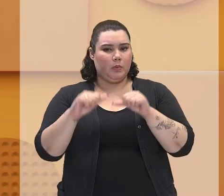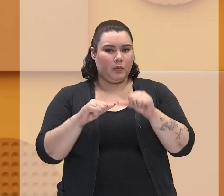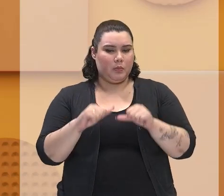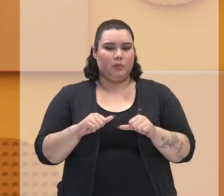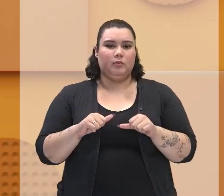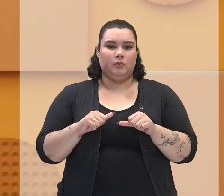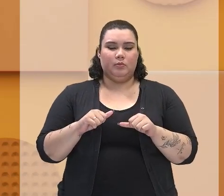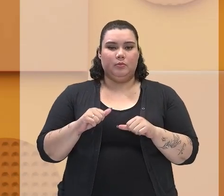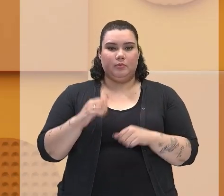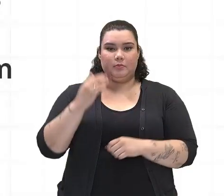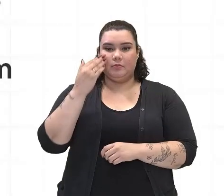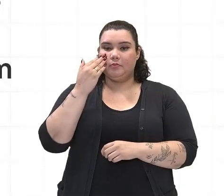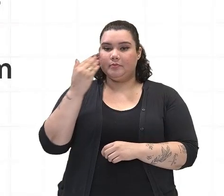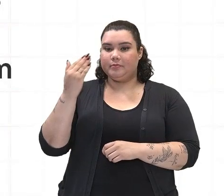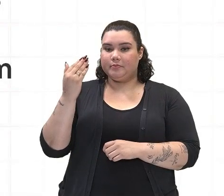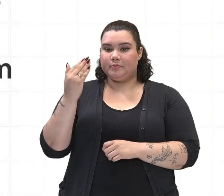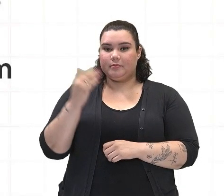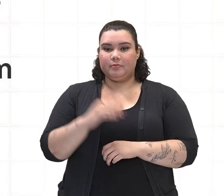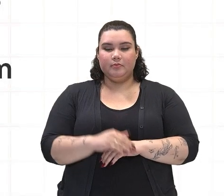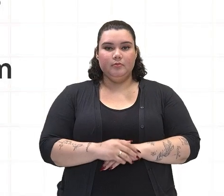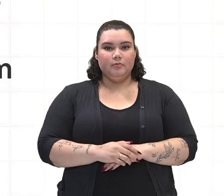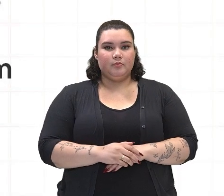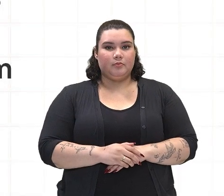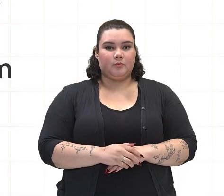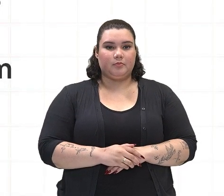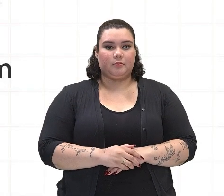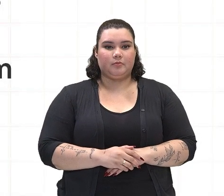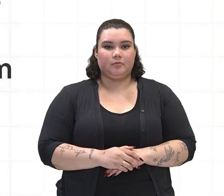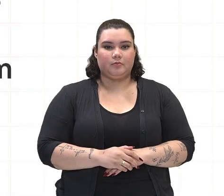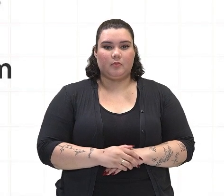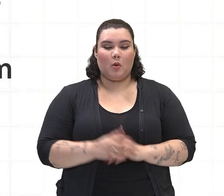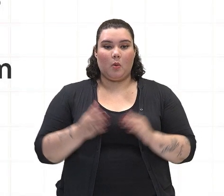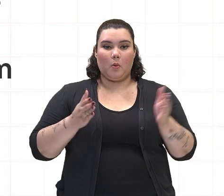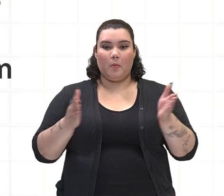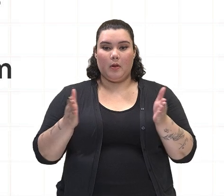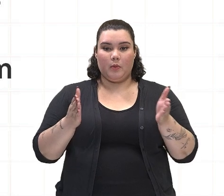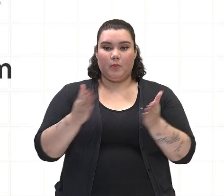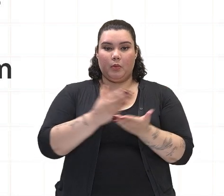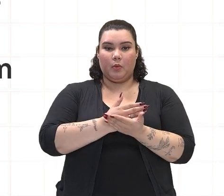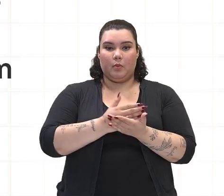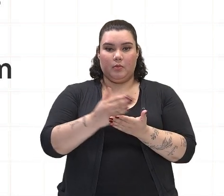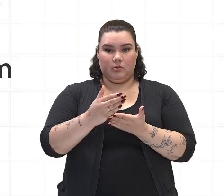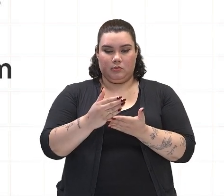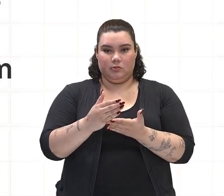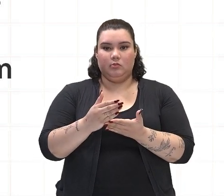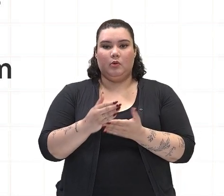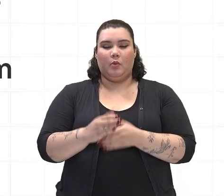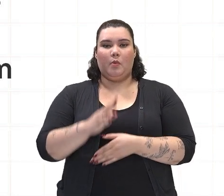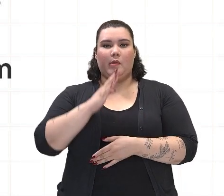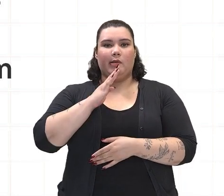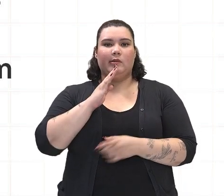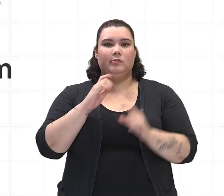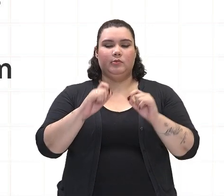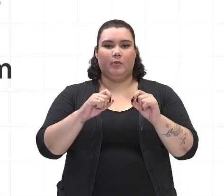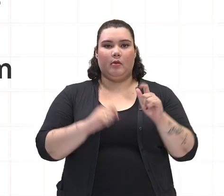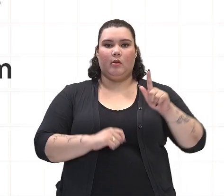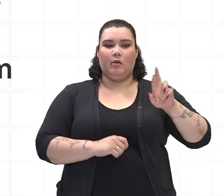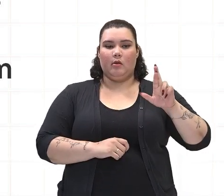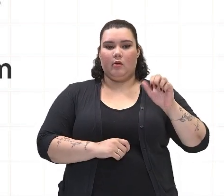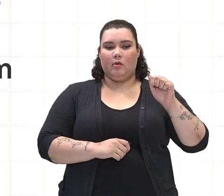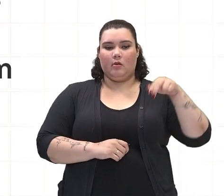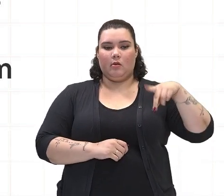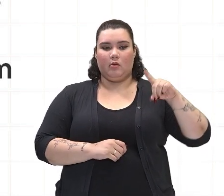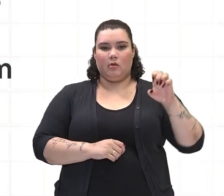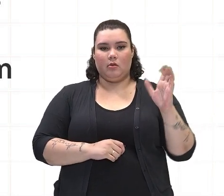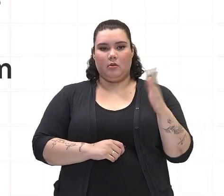ver já já. Voltando ao nosso texto. O período inicial, conhecido como o Grande Medo, em 1789, foi caracterizado